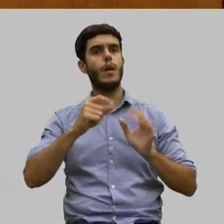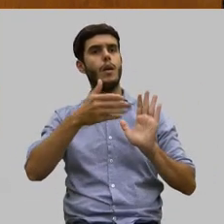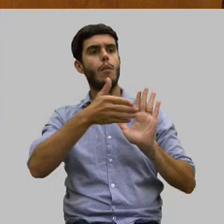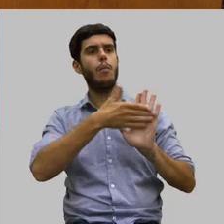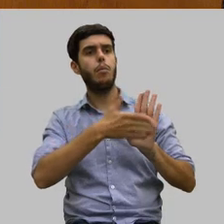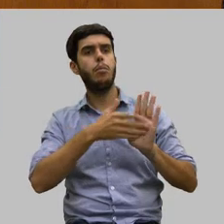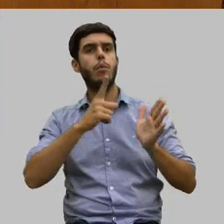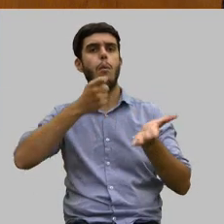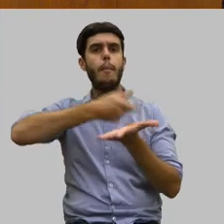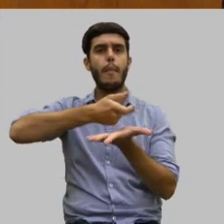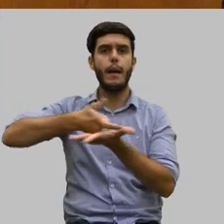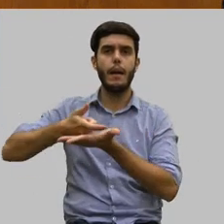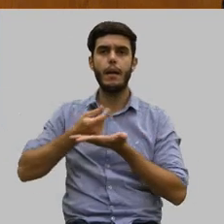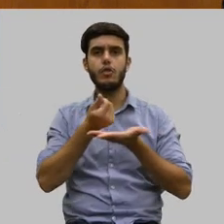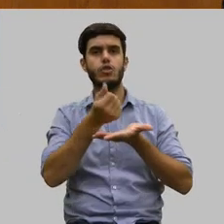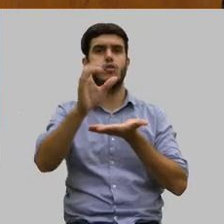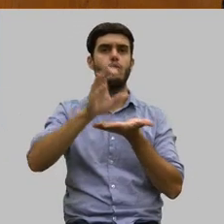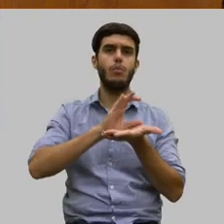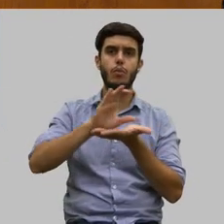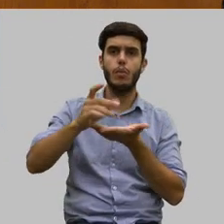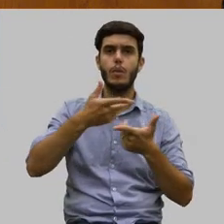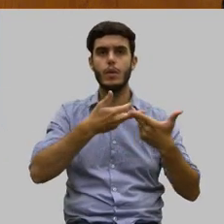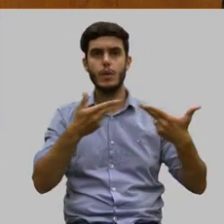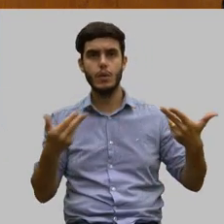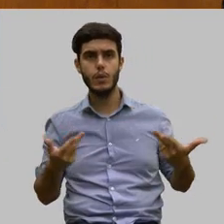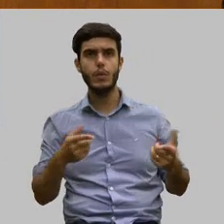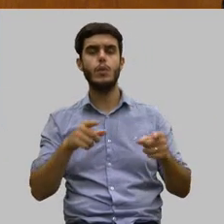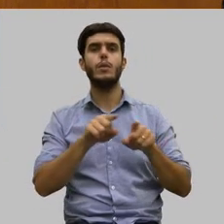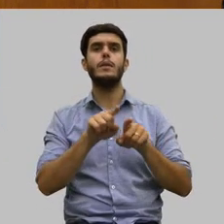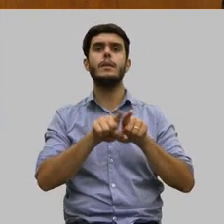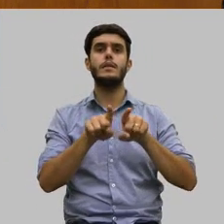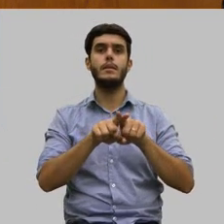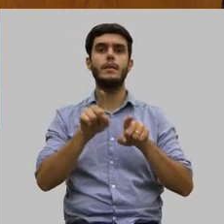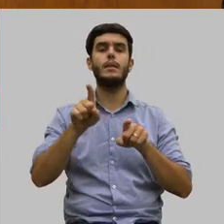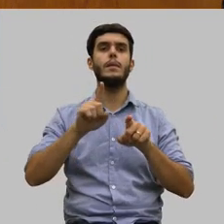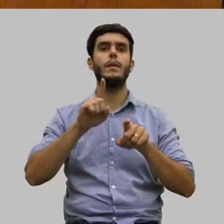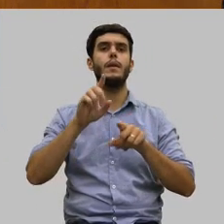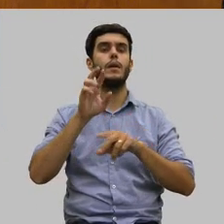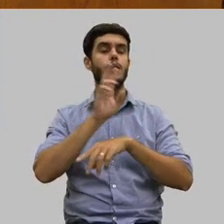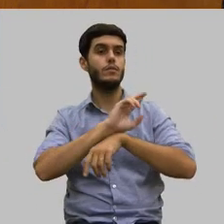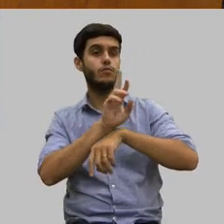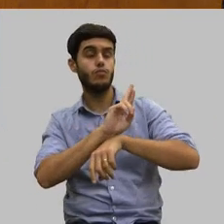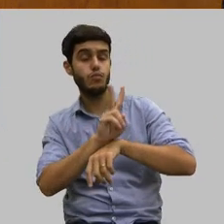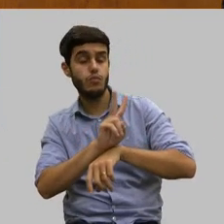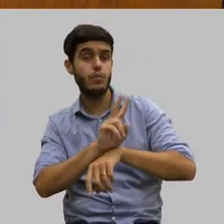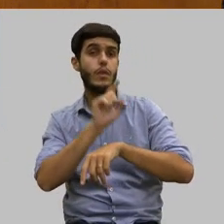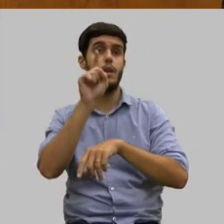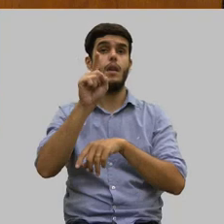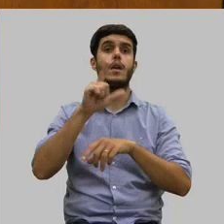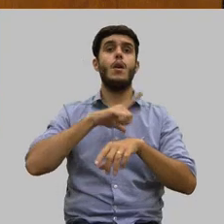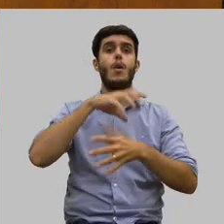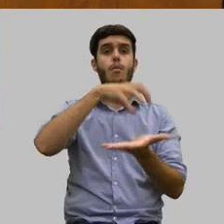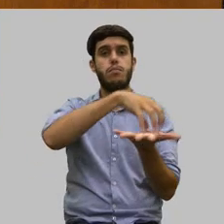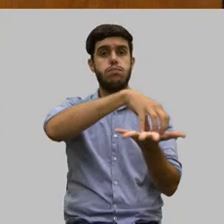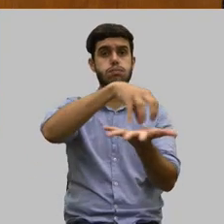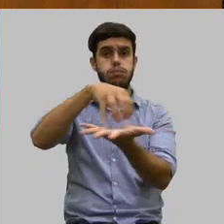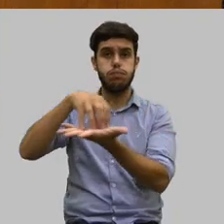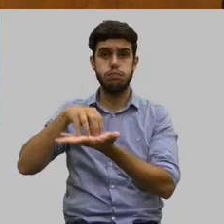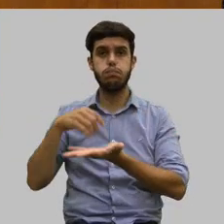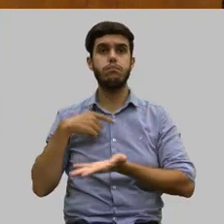Legislativa ordinária da 20ª legislatura processo no qual dirigentes de órgãos e entidades da administração pública Estadual comparece as comissões